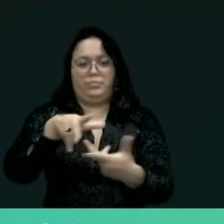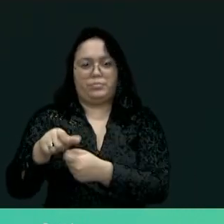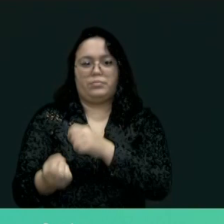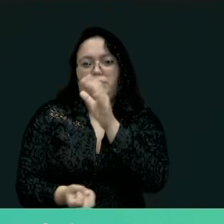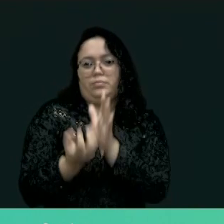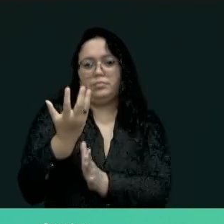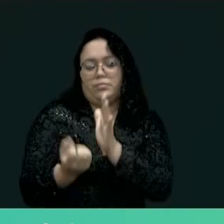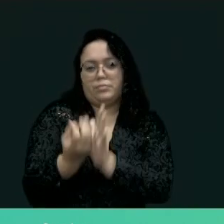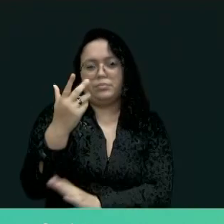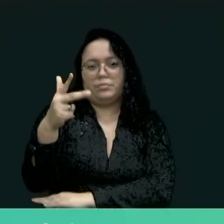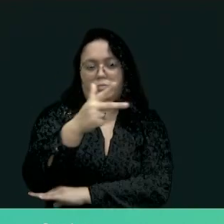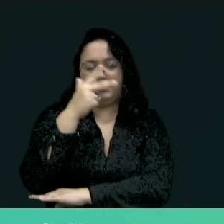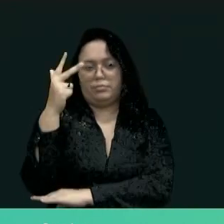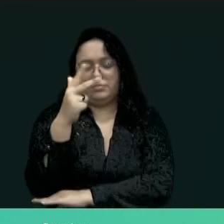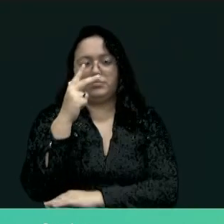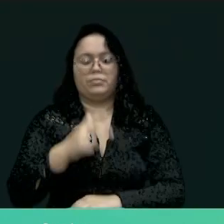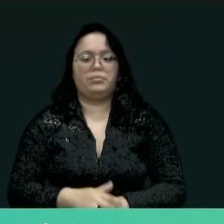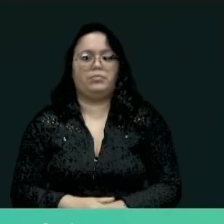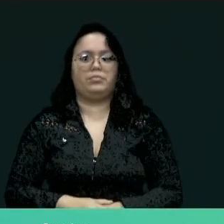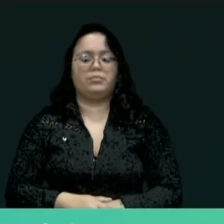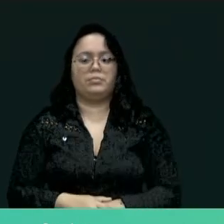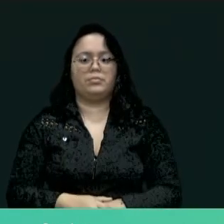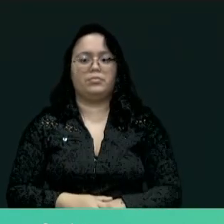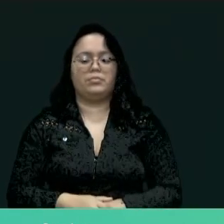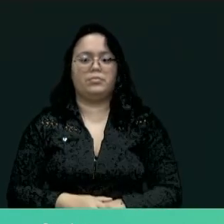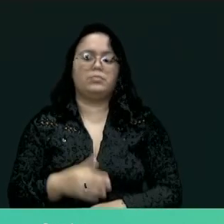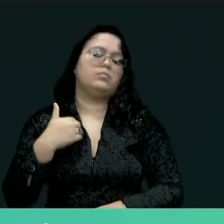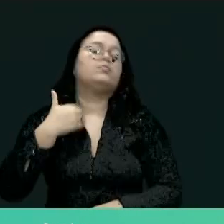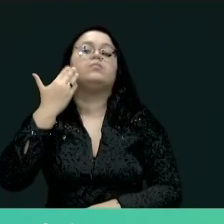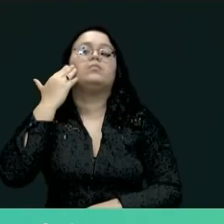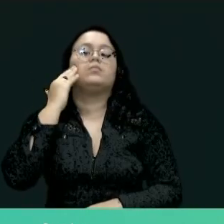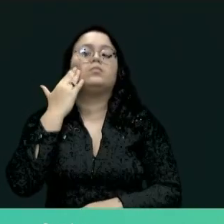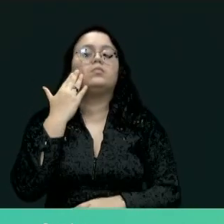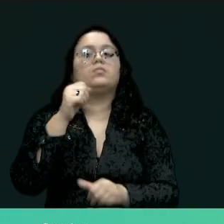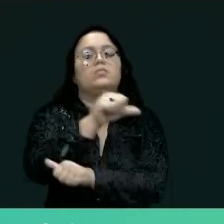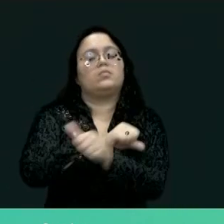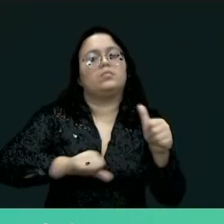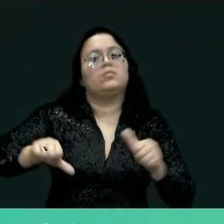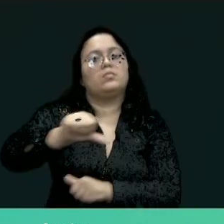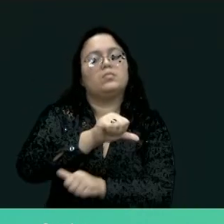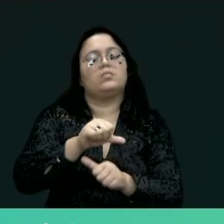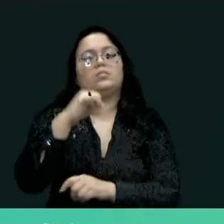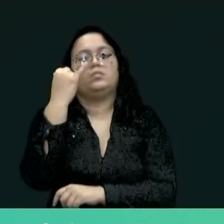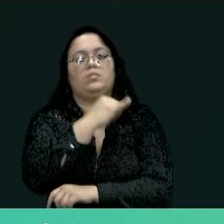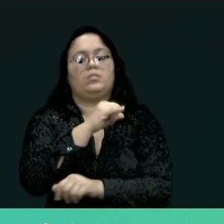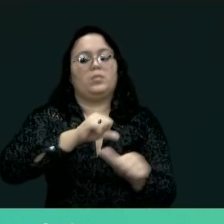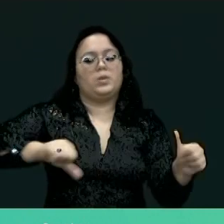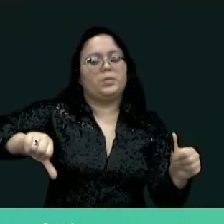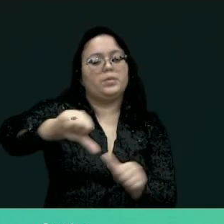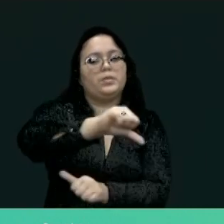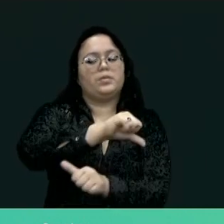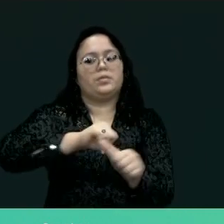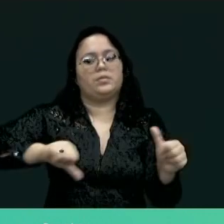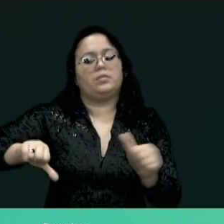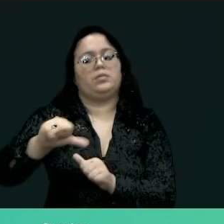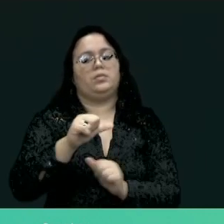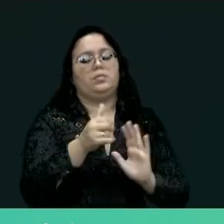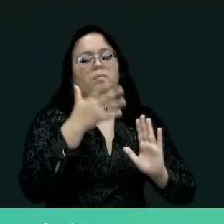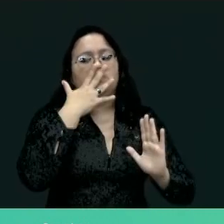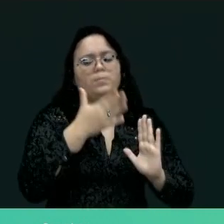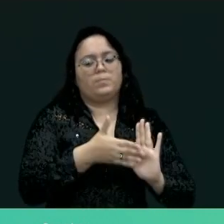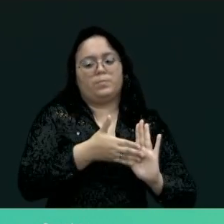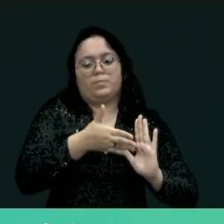eólica. Eu entendo o processo de transição energética um importante processo